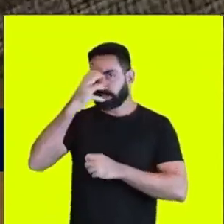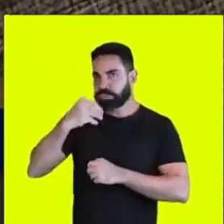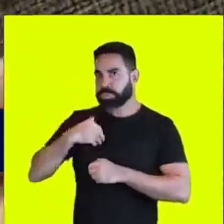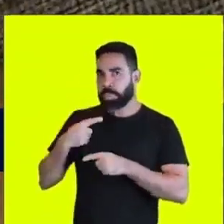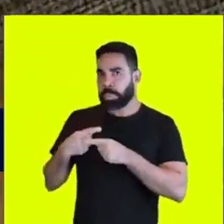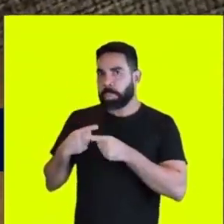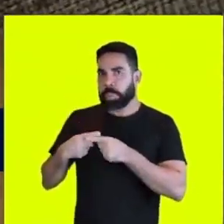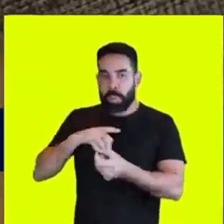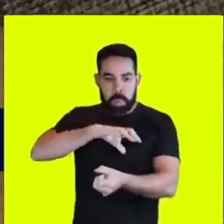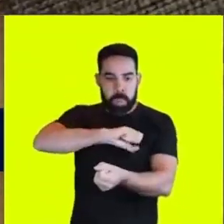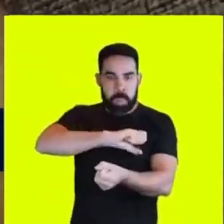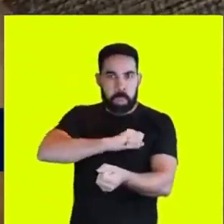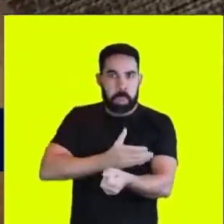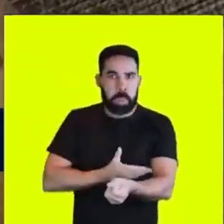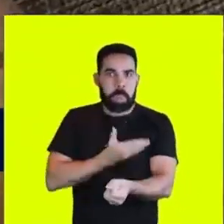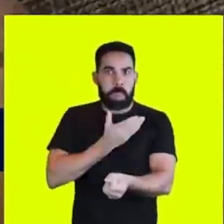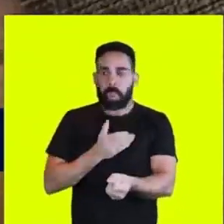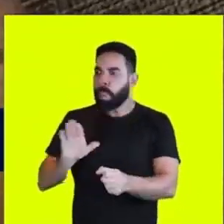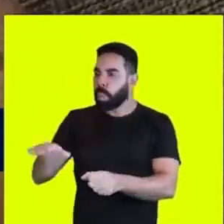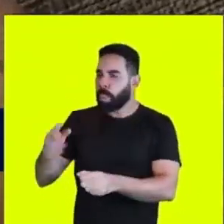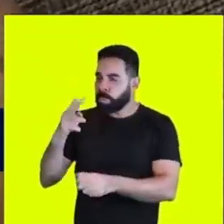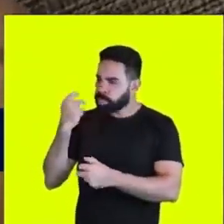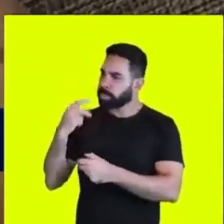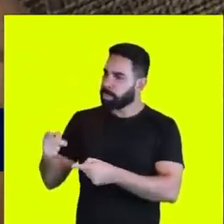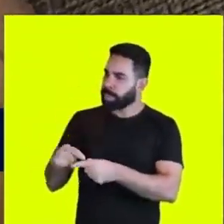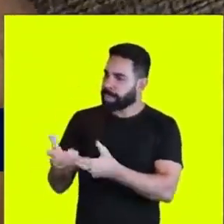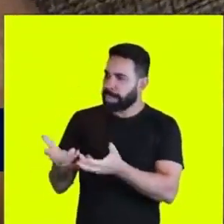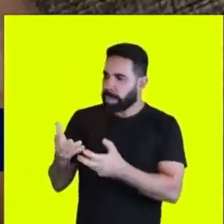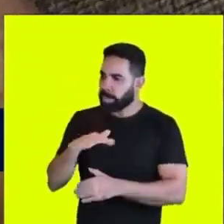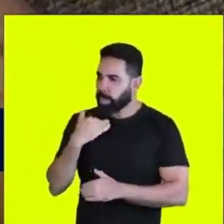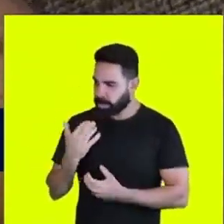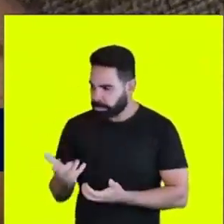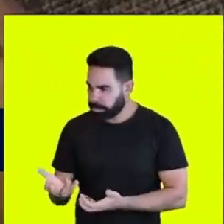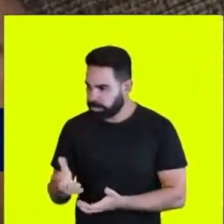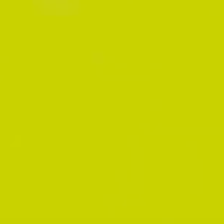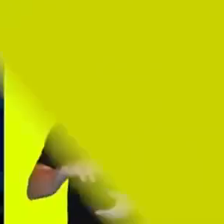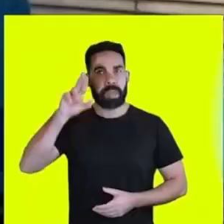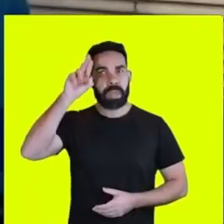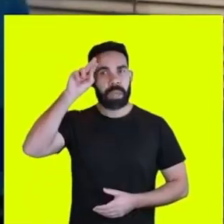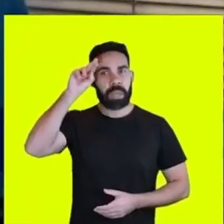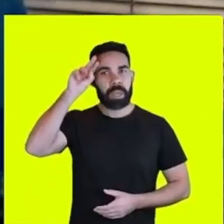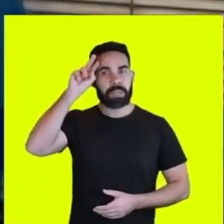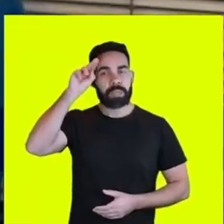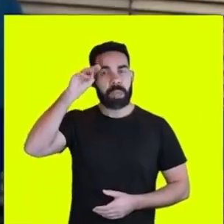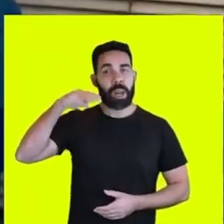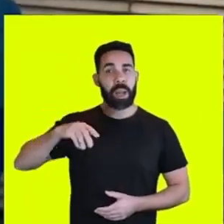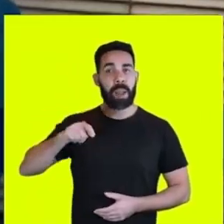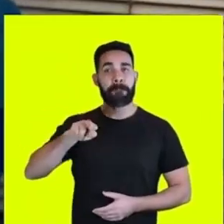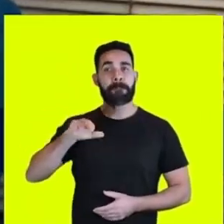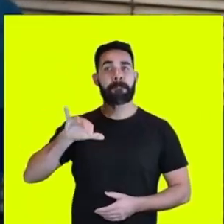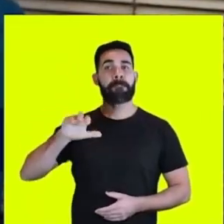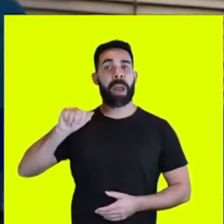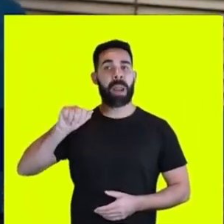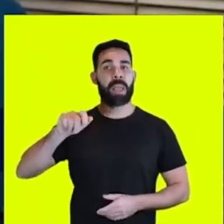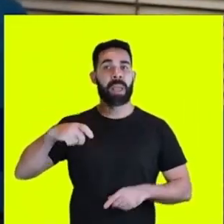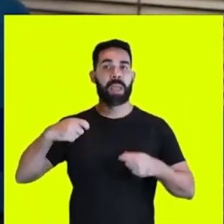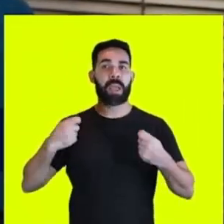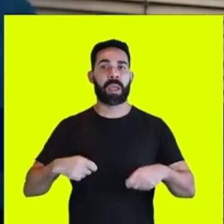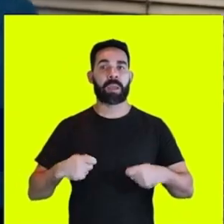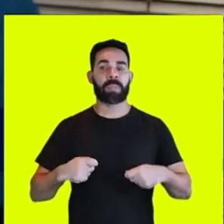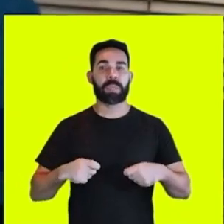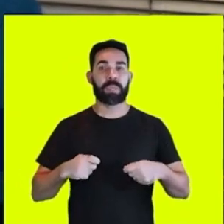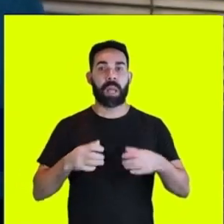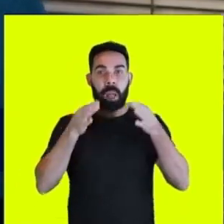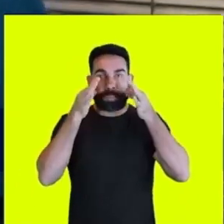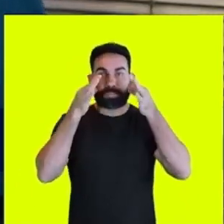comigo, que eu cheguei lá, minha pressão estava 23. Ele falou, escuta aqui, a senhora queria morrer? Essa é a história da Dona Maria,